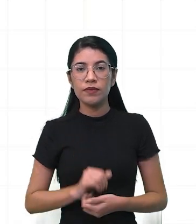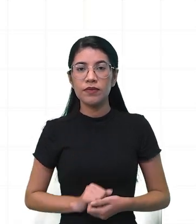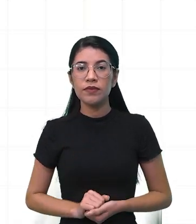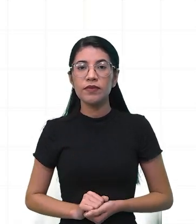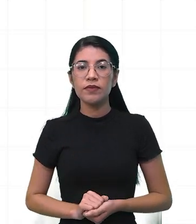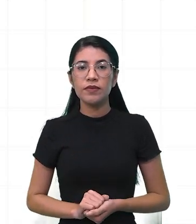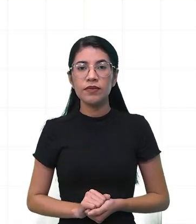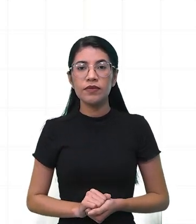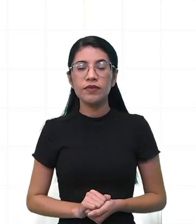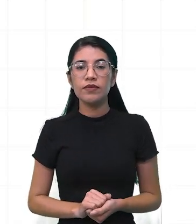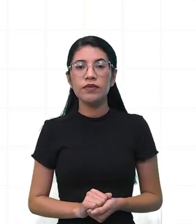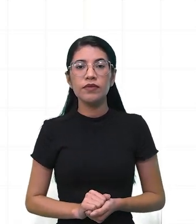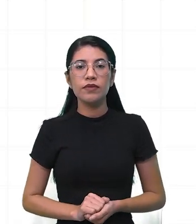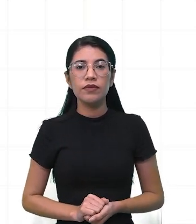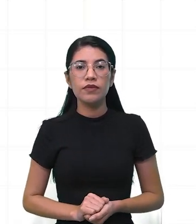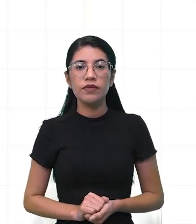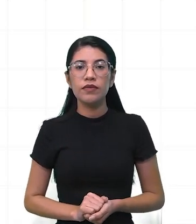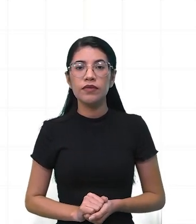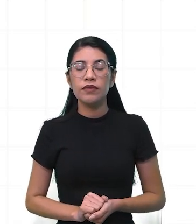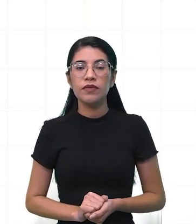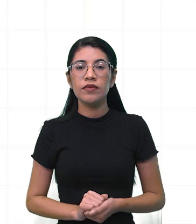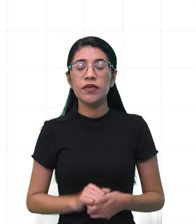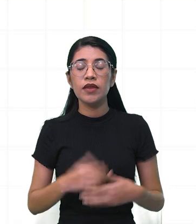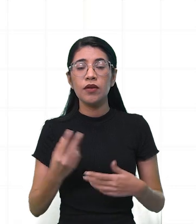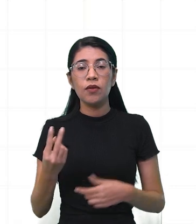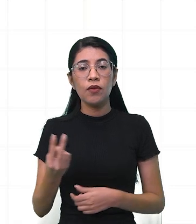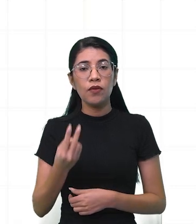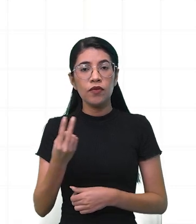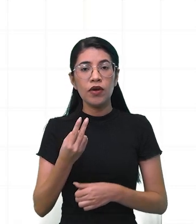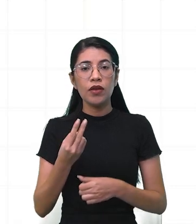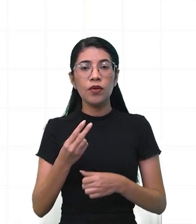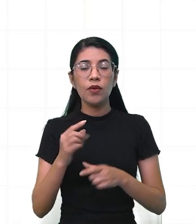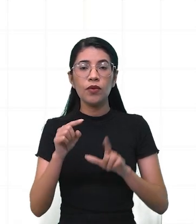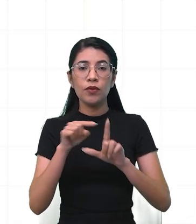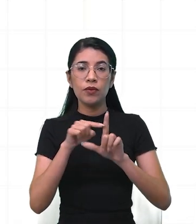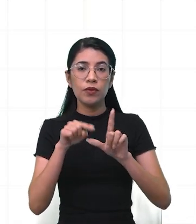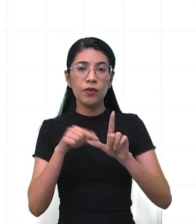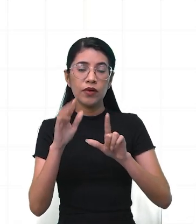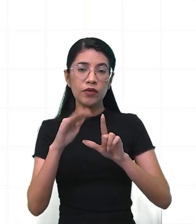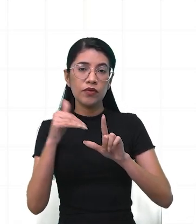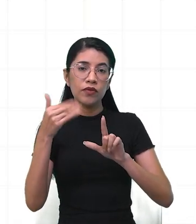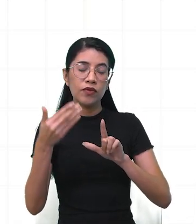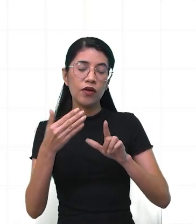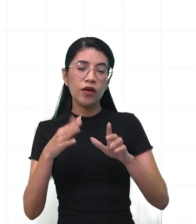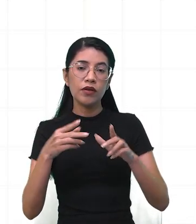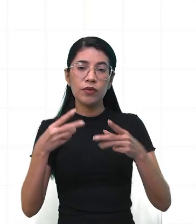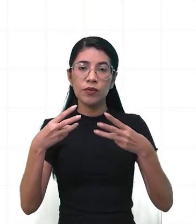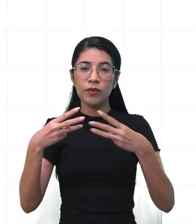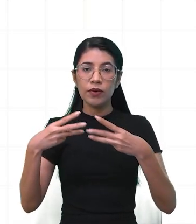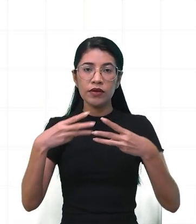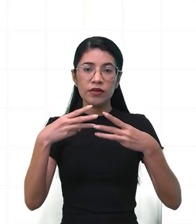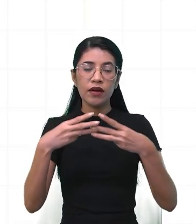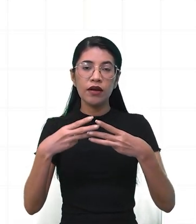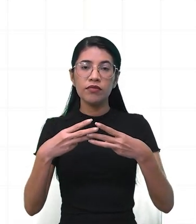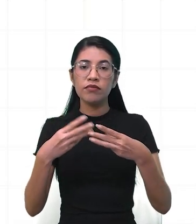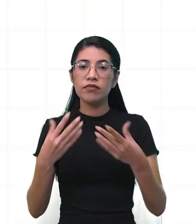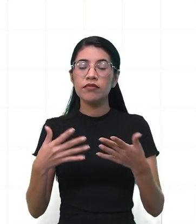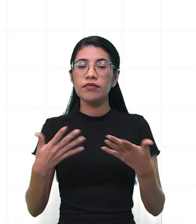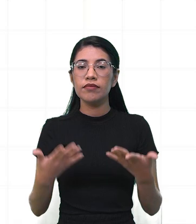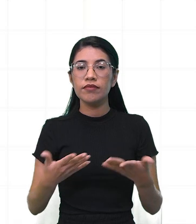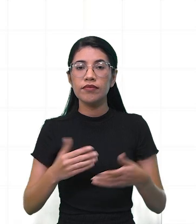120 graus. Quanto mede o ângulo externo de um